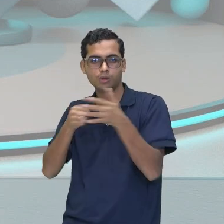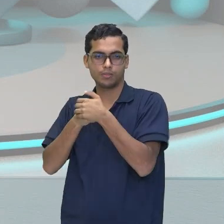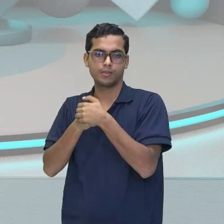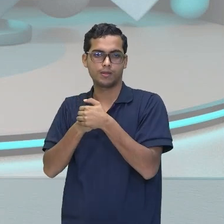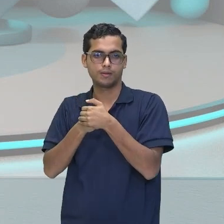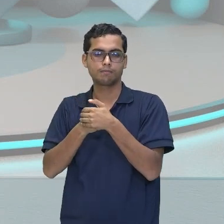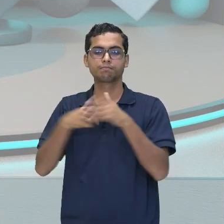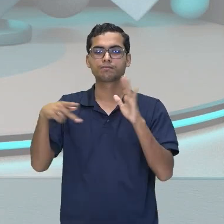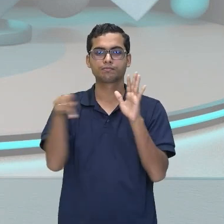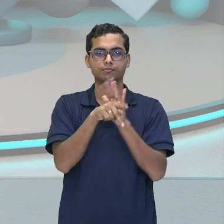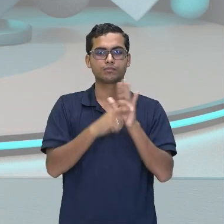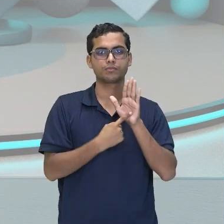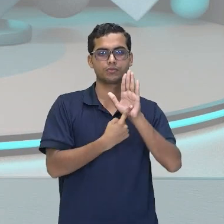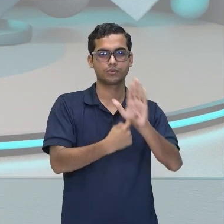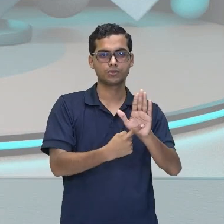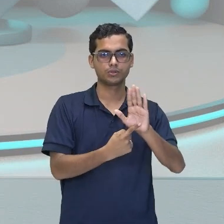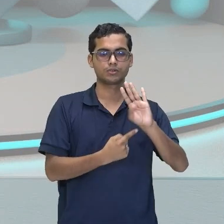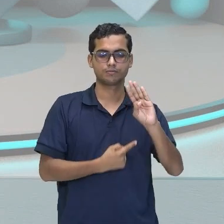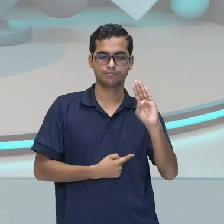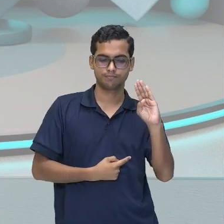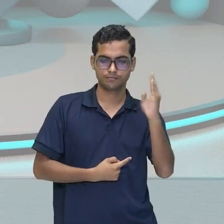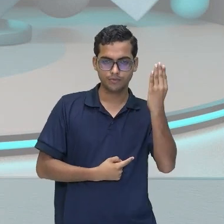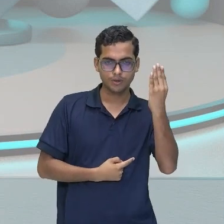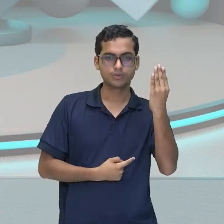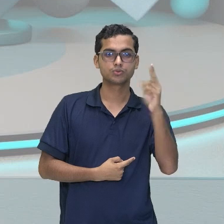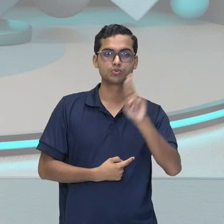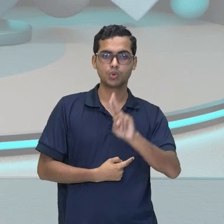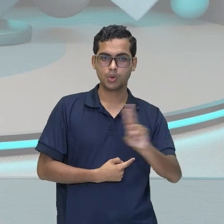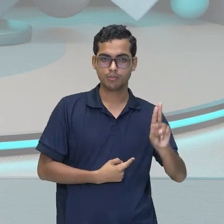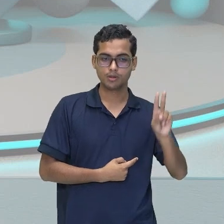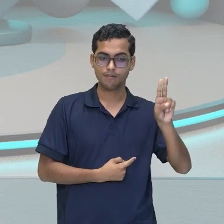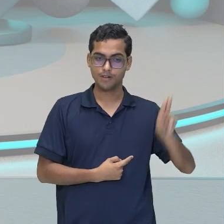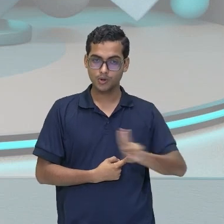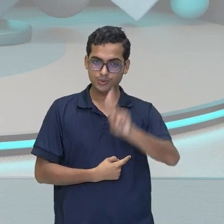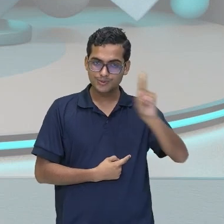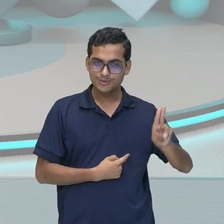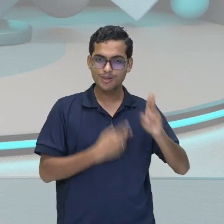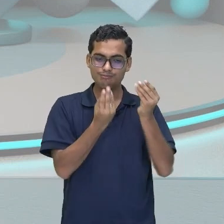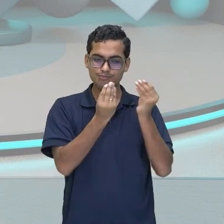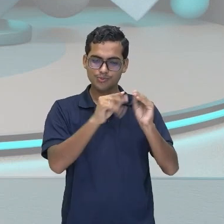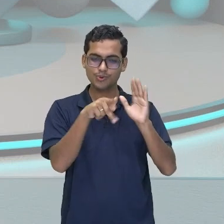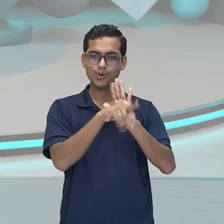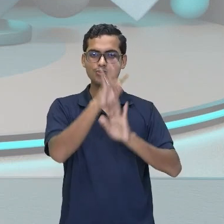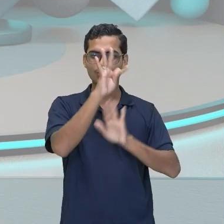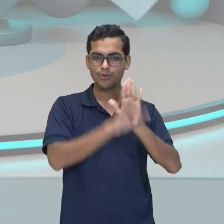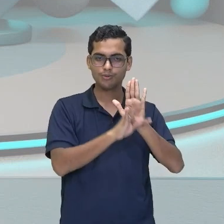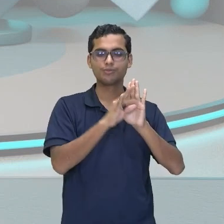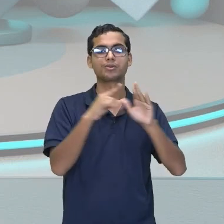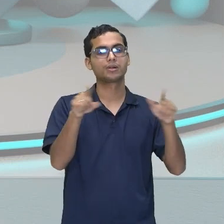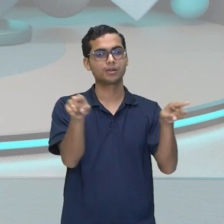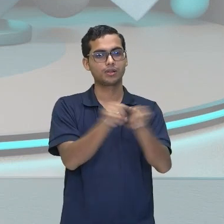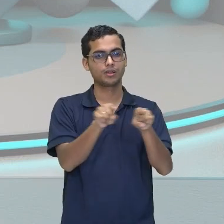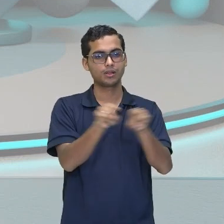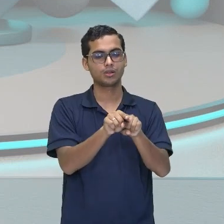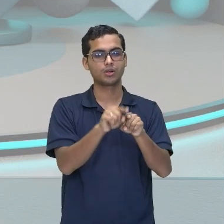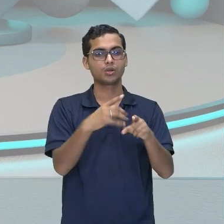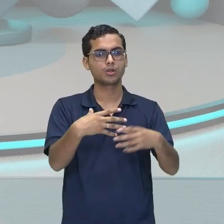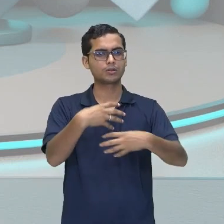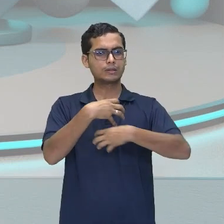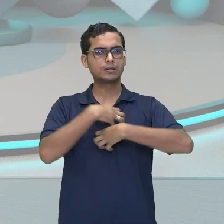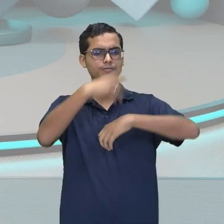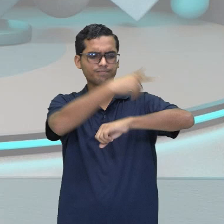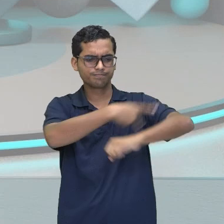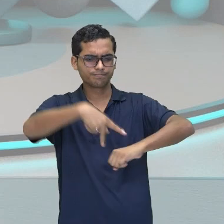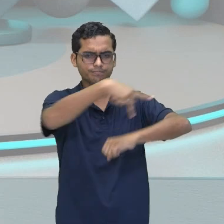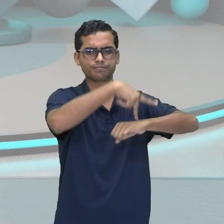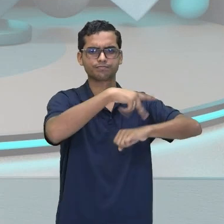também exaltação à natureza. Então, começa a haver esse sentimento nacionalista, esse sentimento